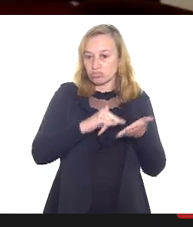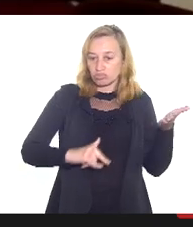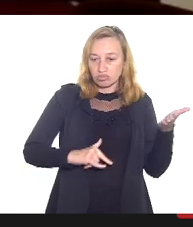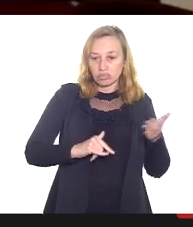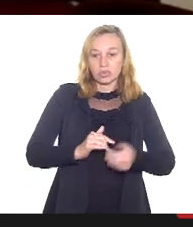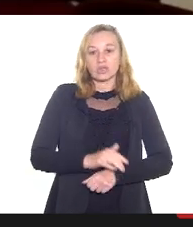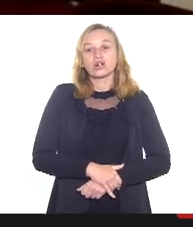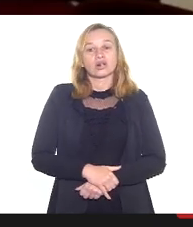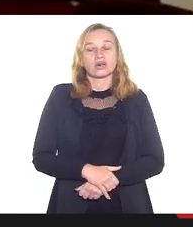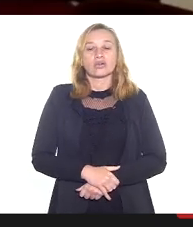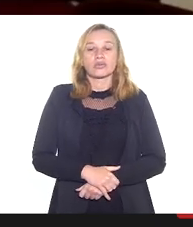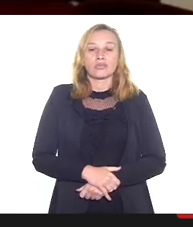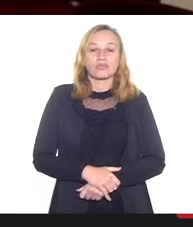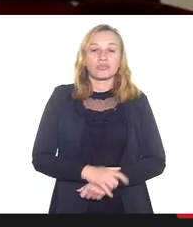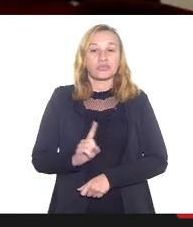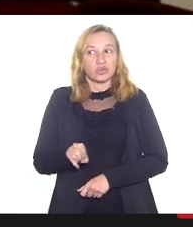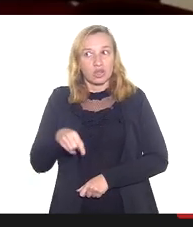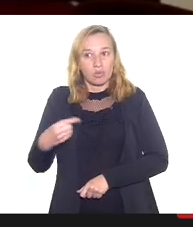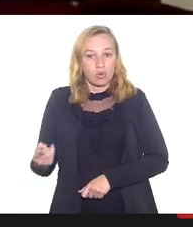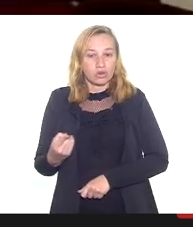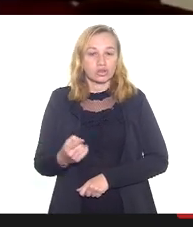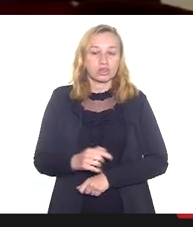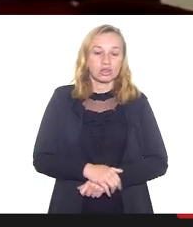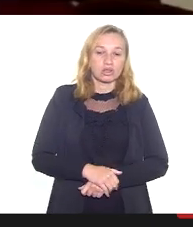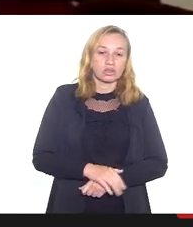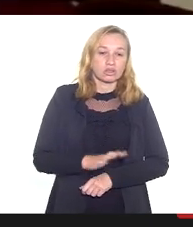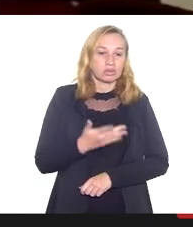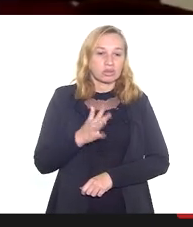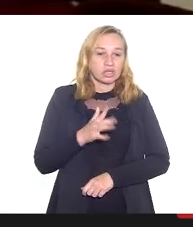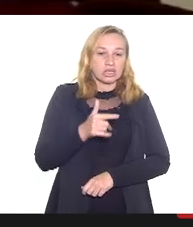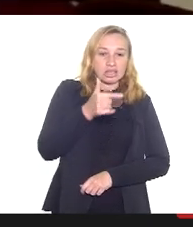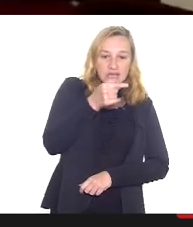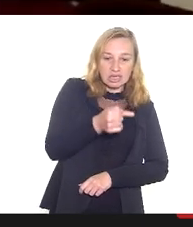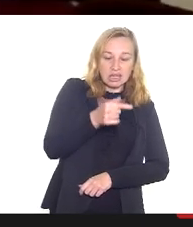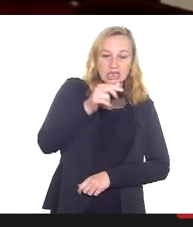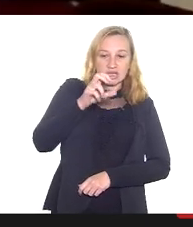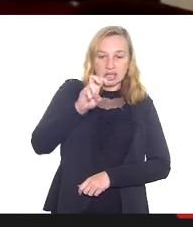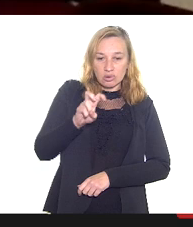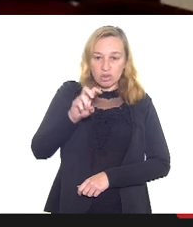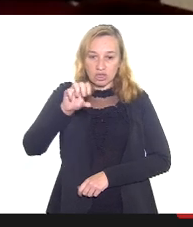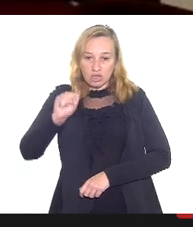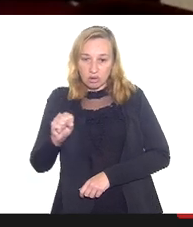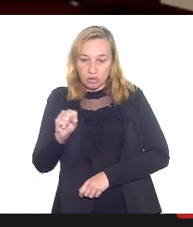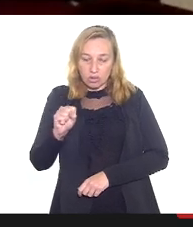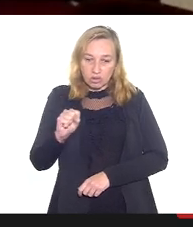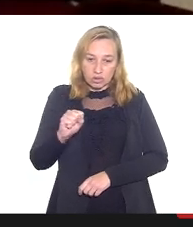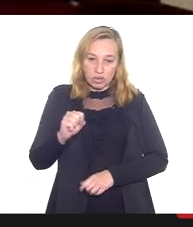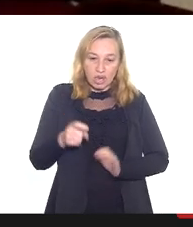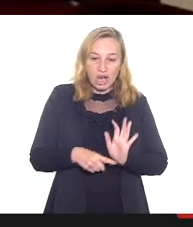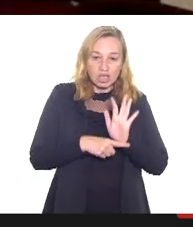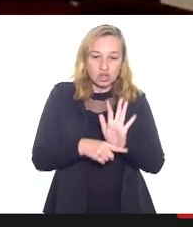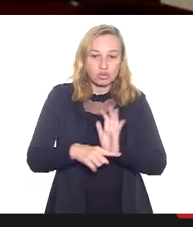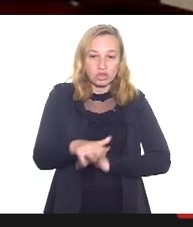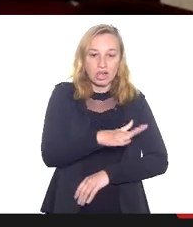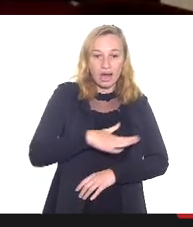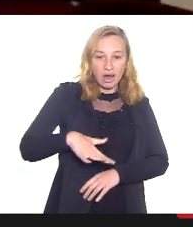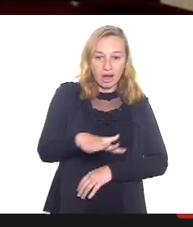documento. Depois tivemos uma média de 758 contribuições na área